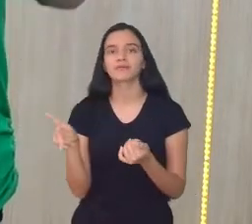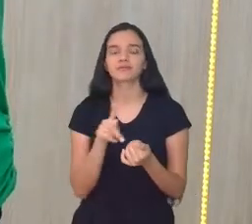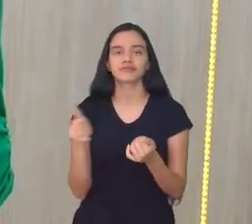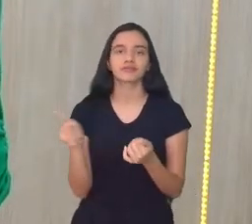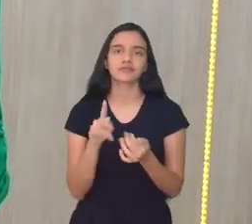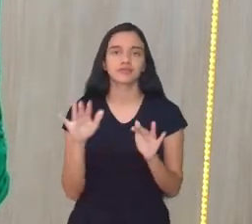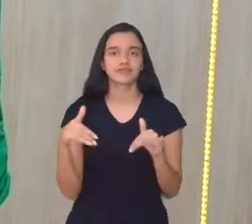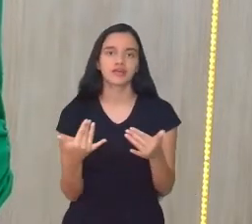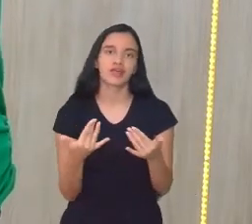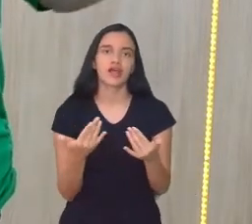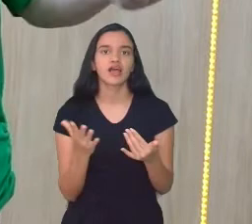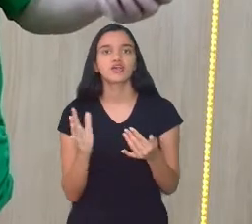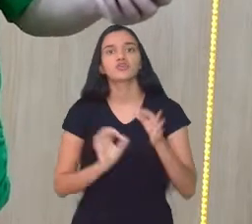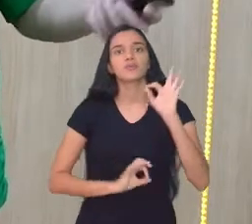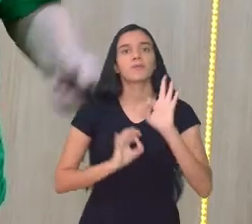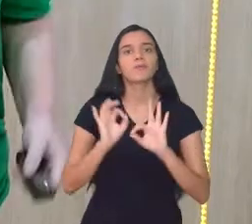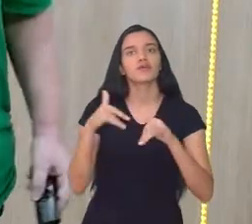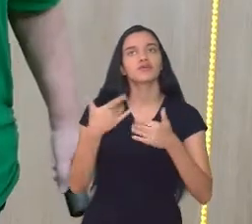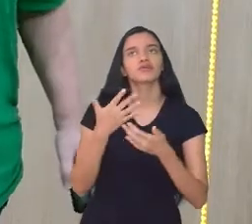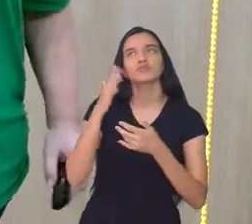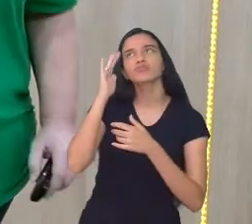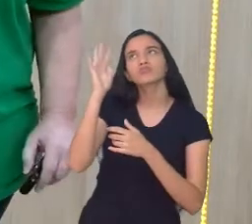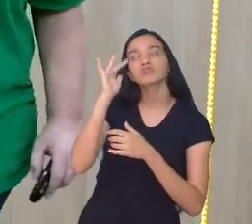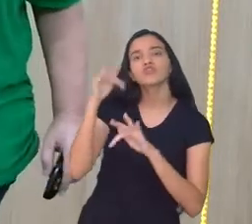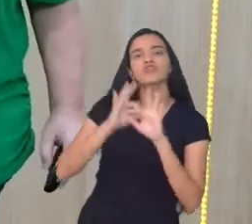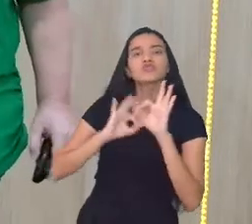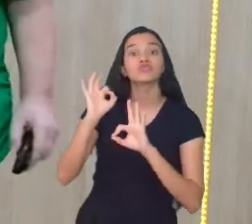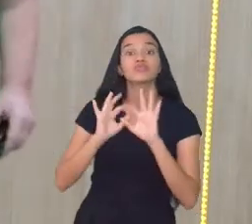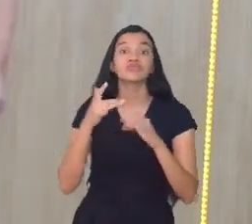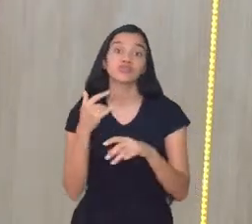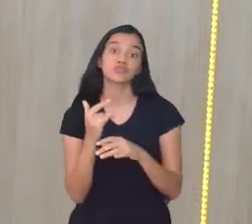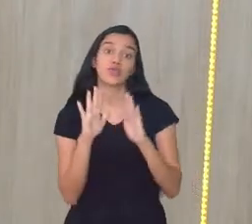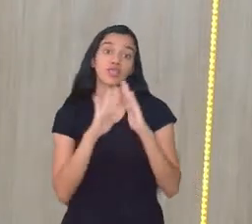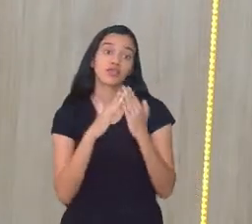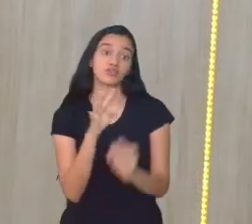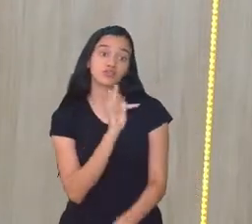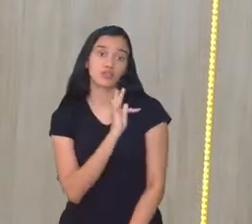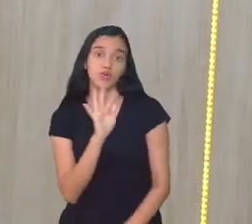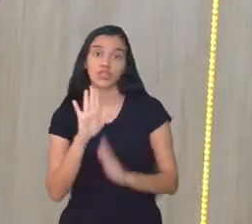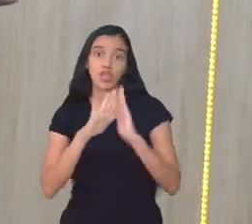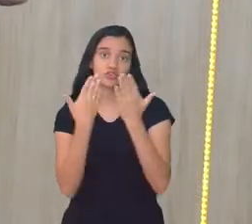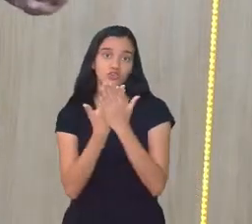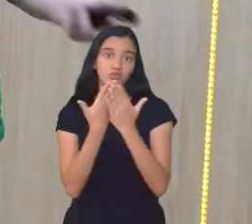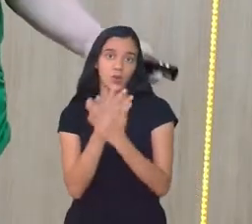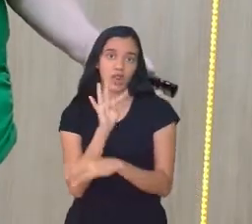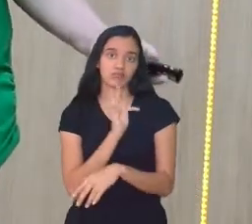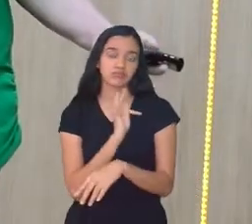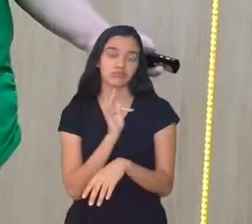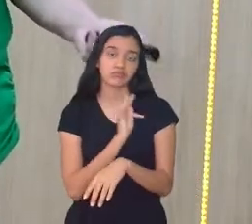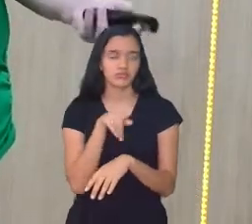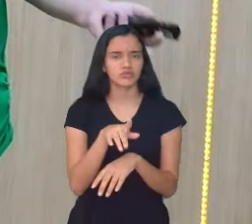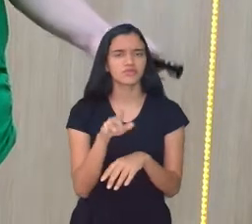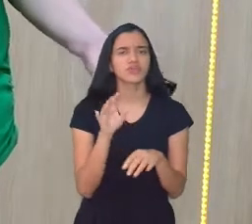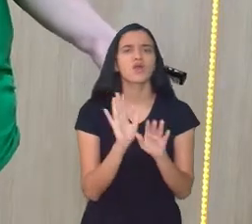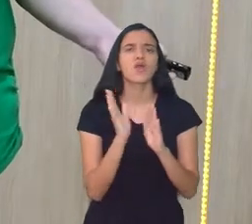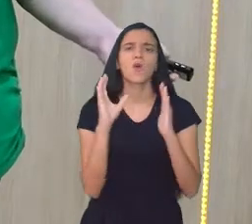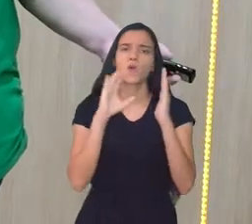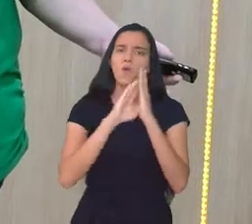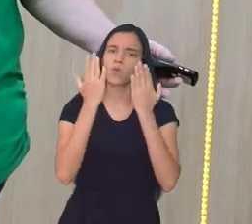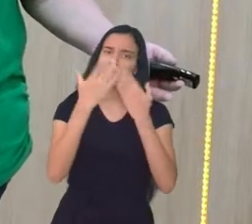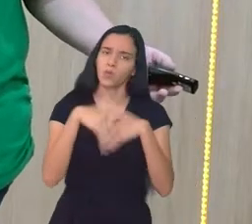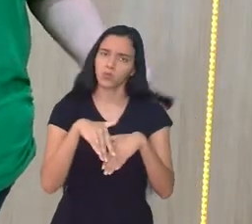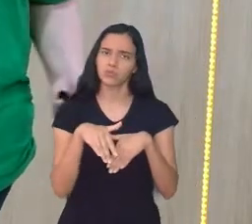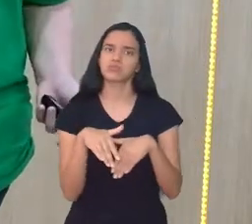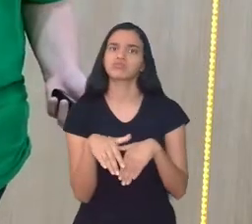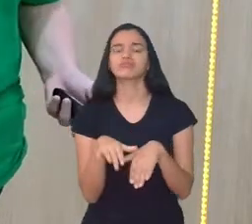nos meus planos, eu estou na escola técnica. E aí vocês vão fazer um curso, um concurso,